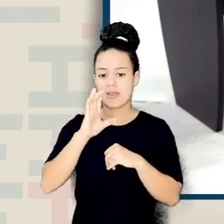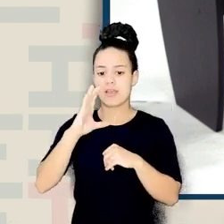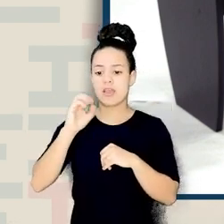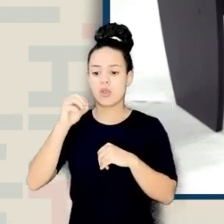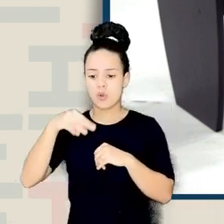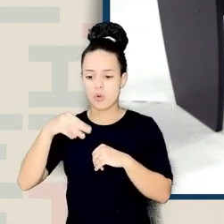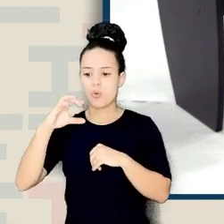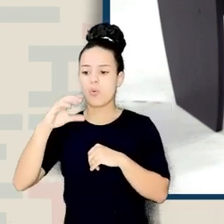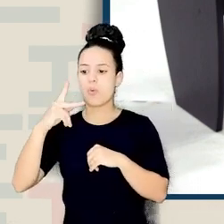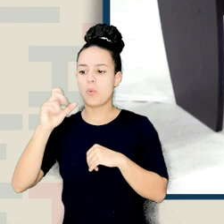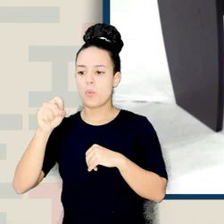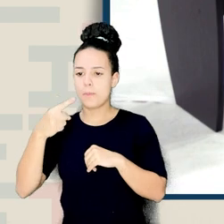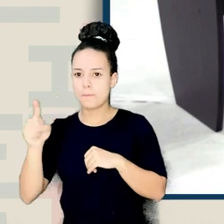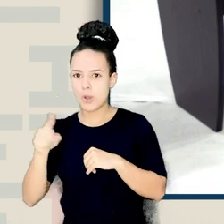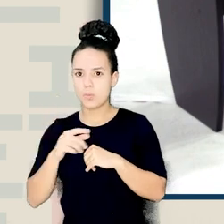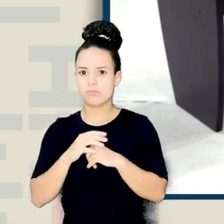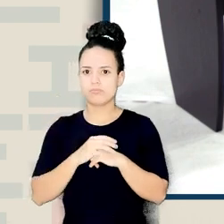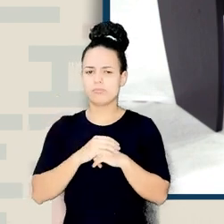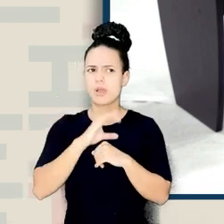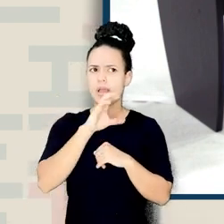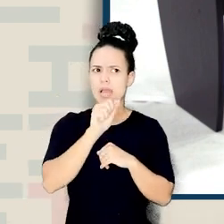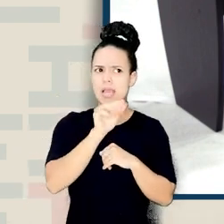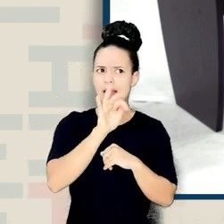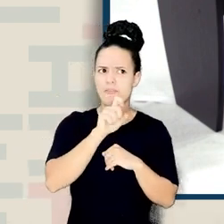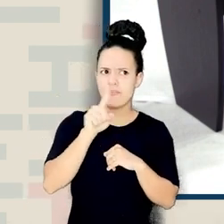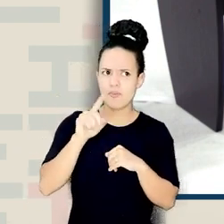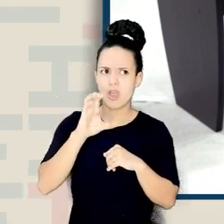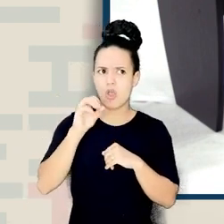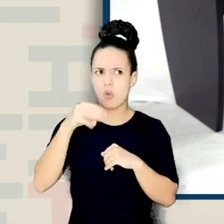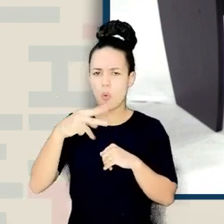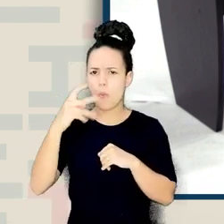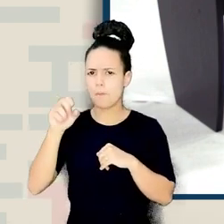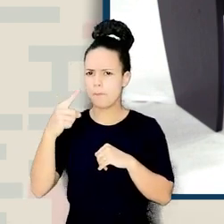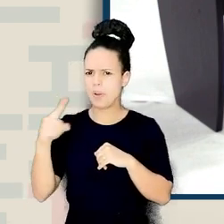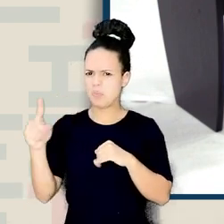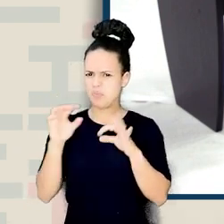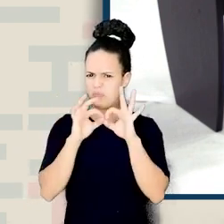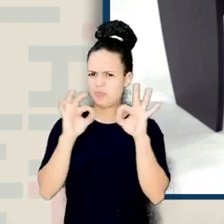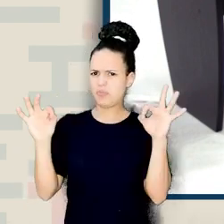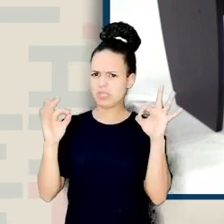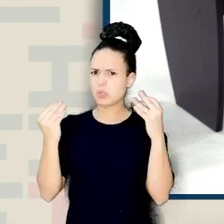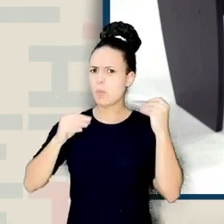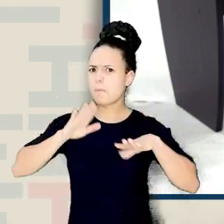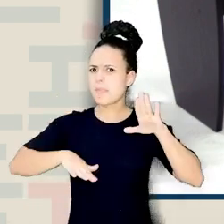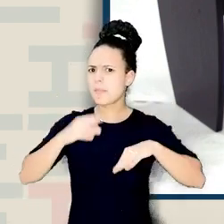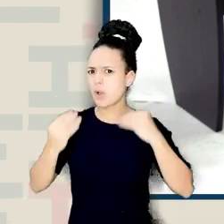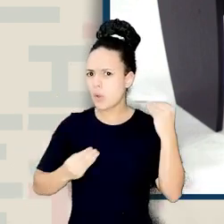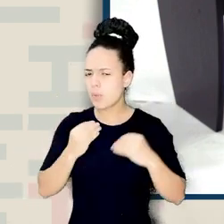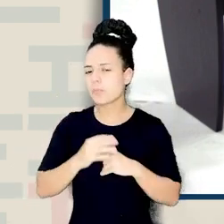café com pão, café com pão. Olha só como é que vai ficar esse toque no tambor.